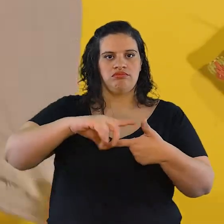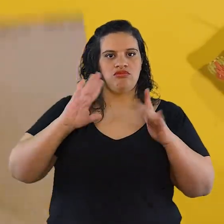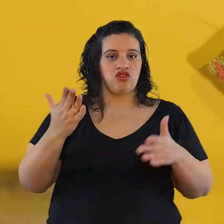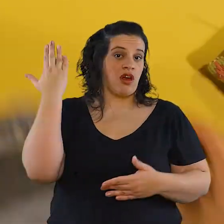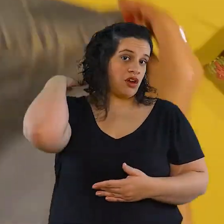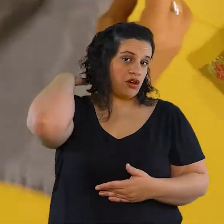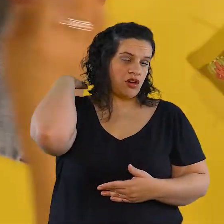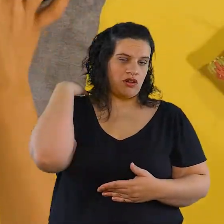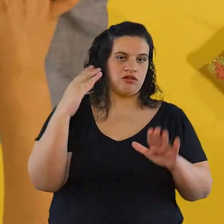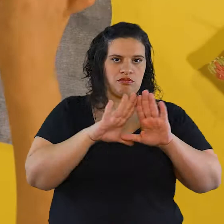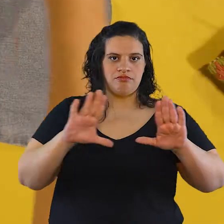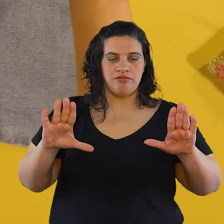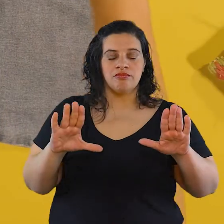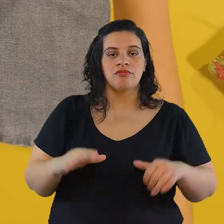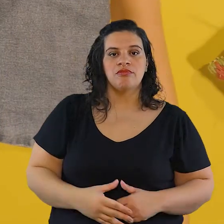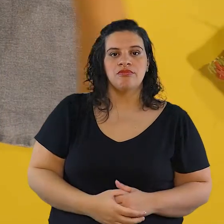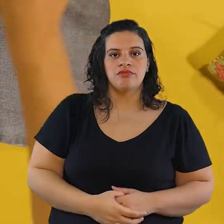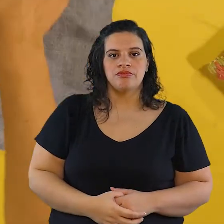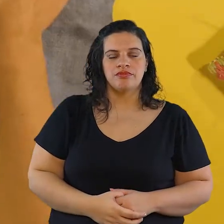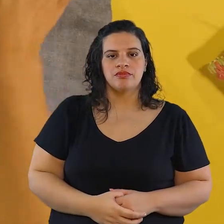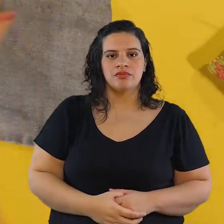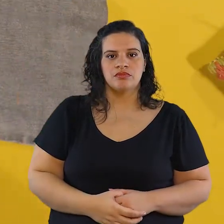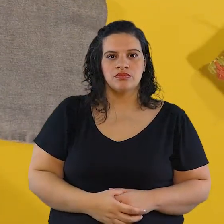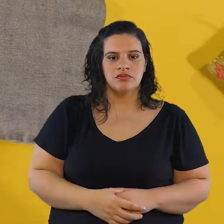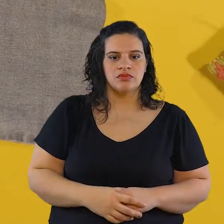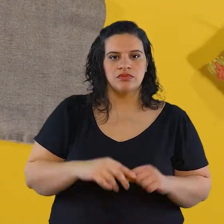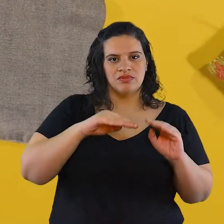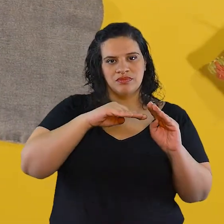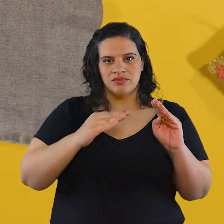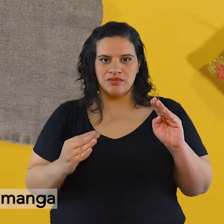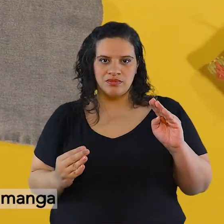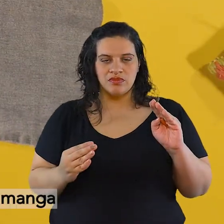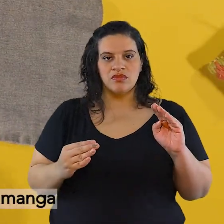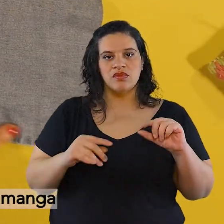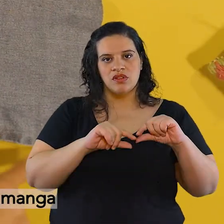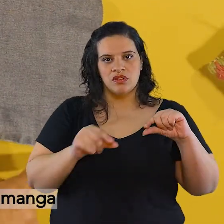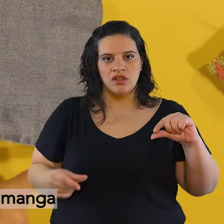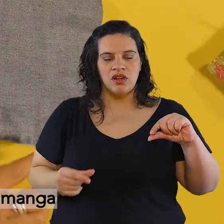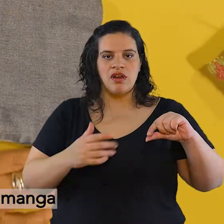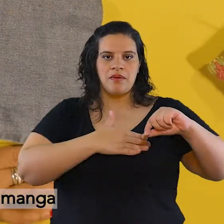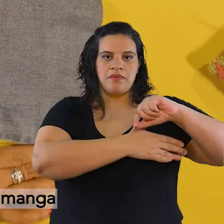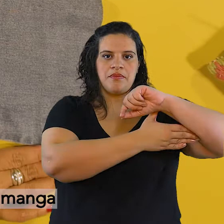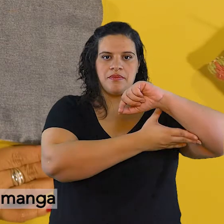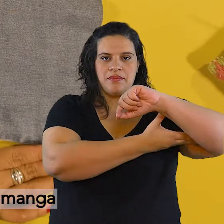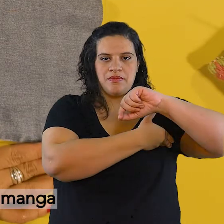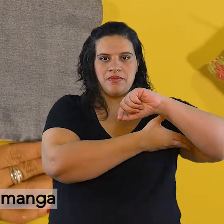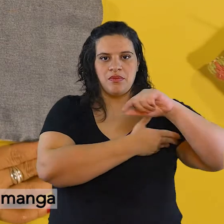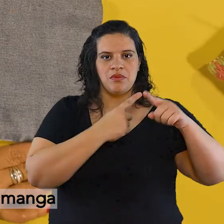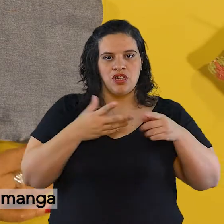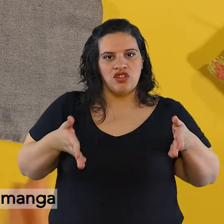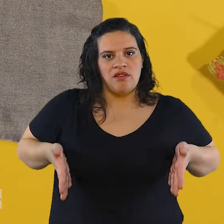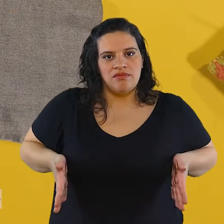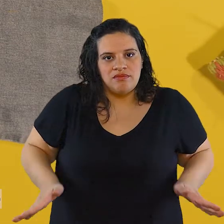Aí eu já tenho um dos lados das costas. Geralmente, o lado que faz essa curvinha, eu deixo para a parte